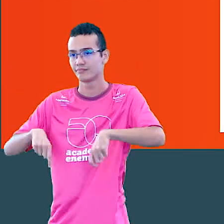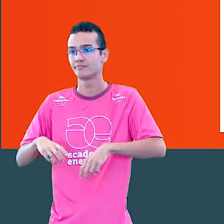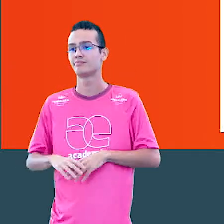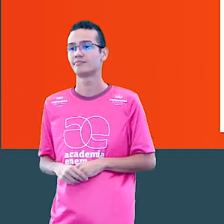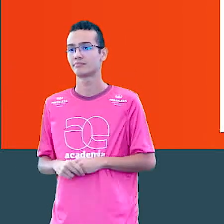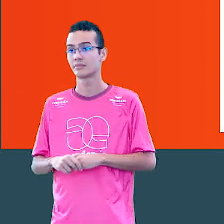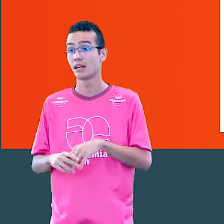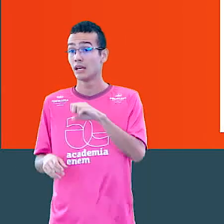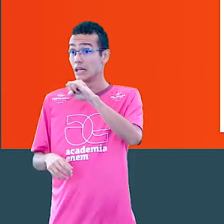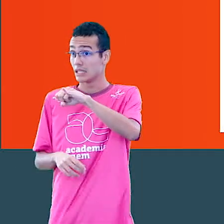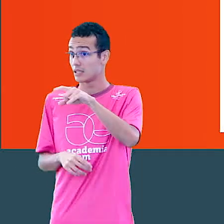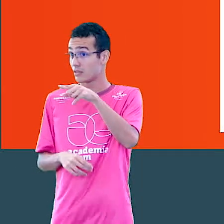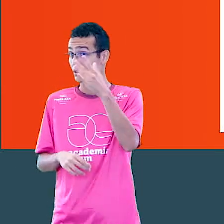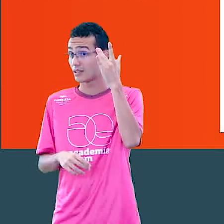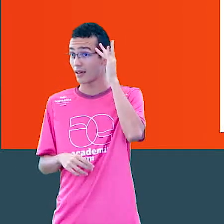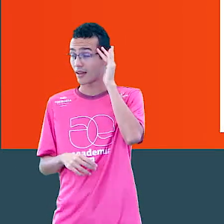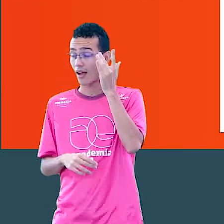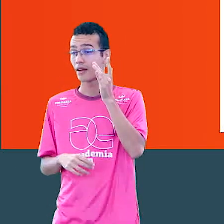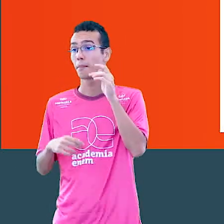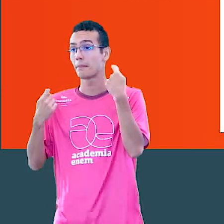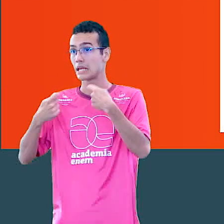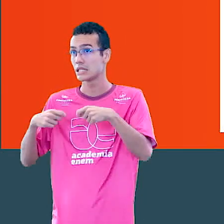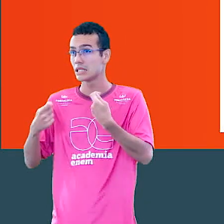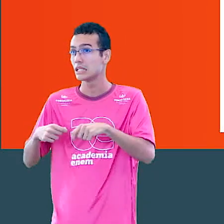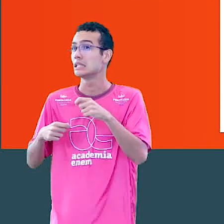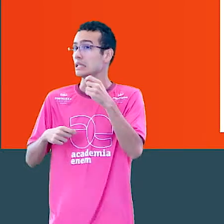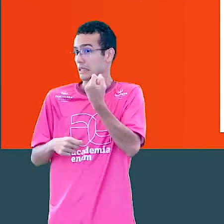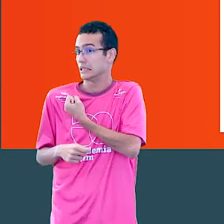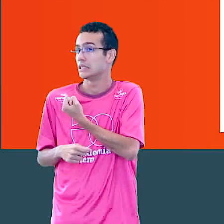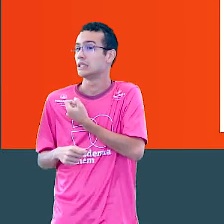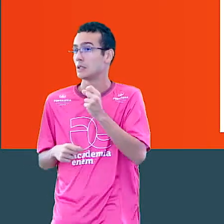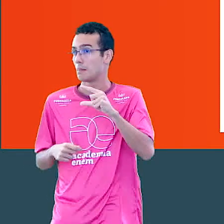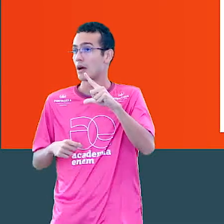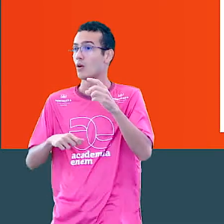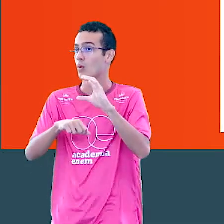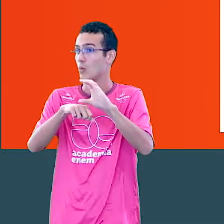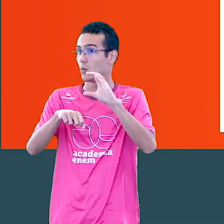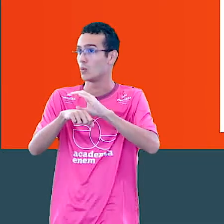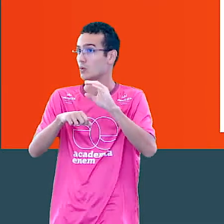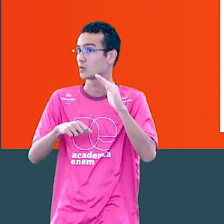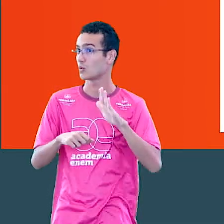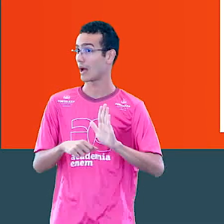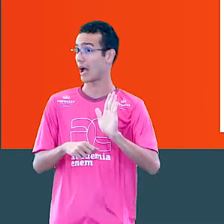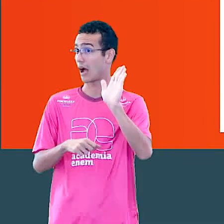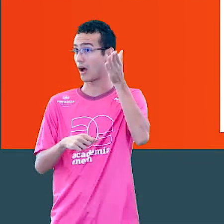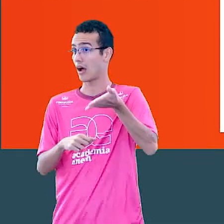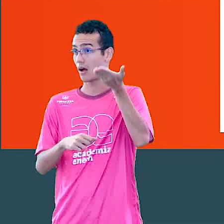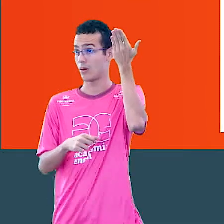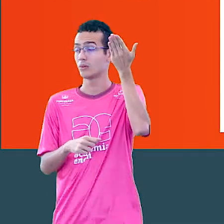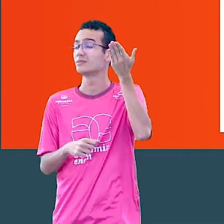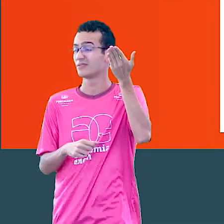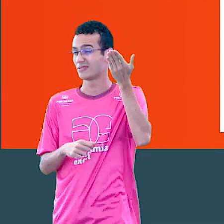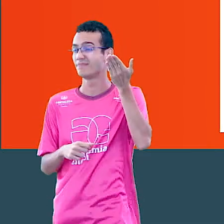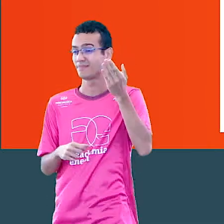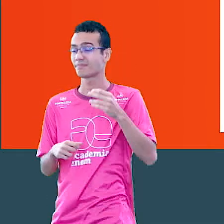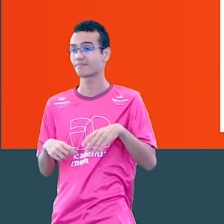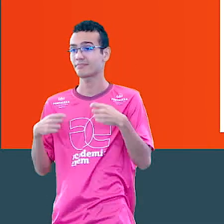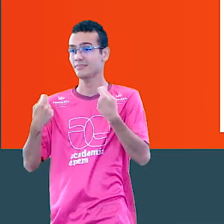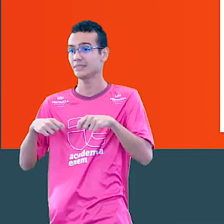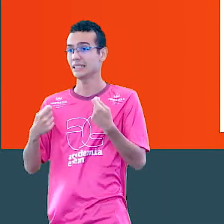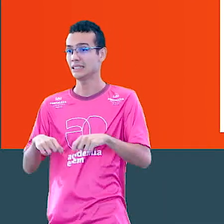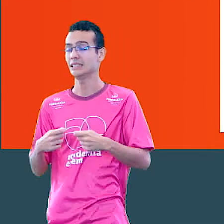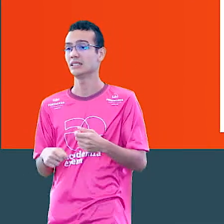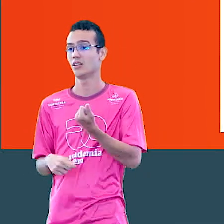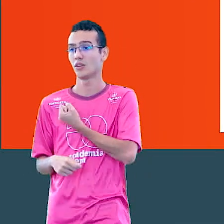corte é alto, você tem que ter uma boa nota, tá certo? Você vai entrar numa fila e vai ganhando, vai ficando na frente